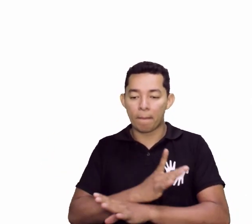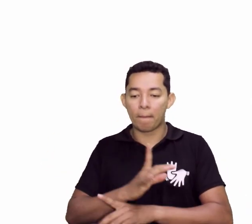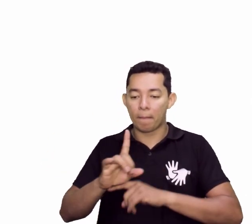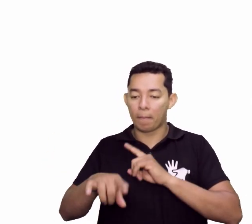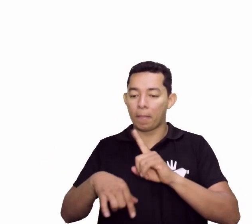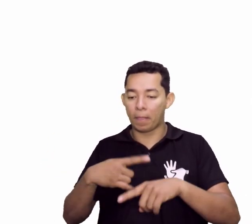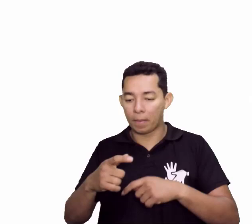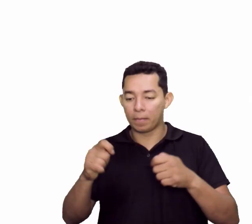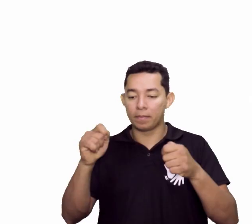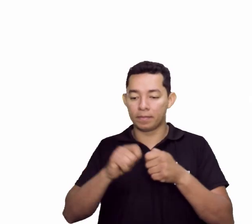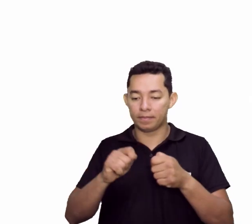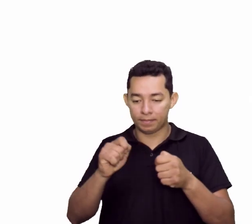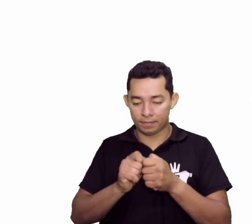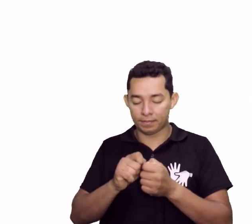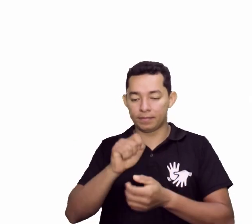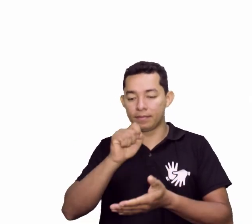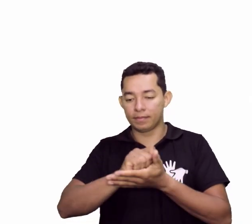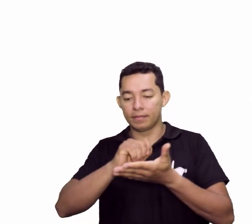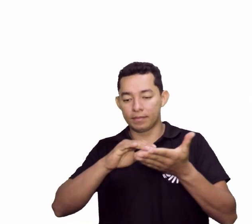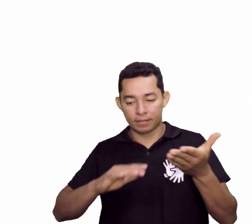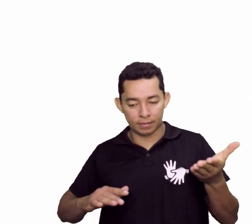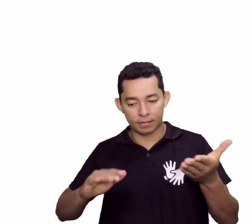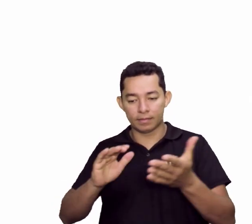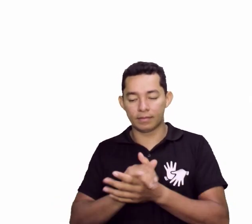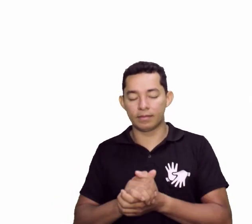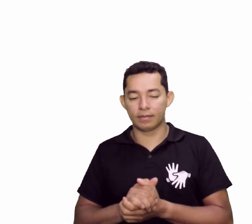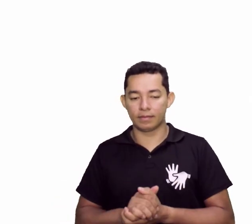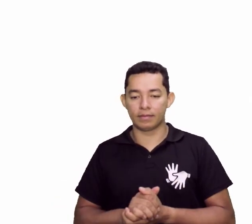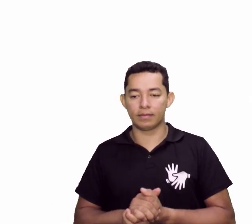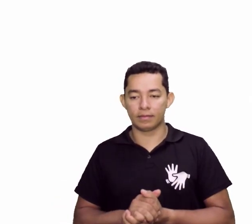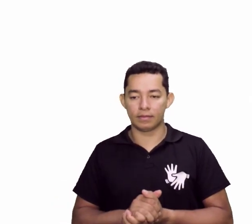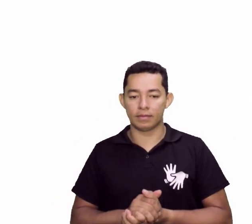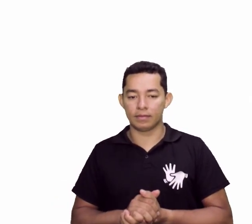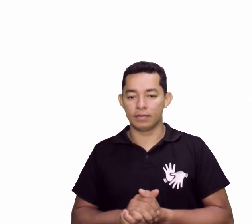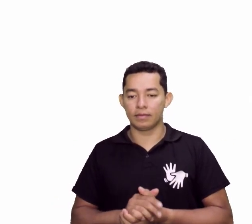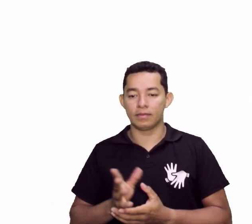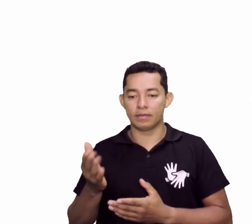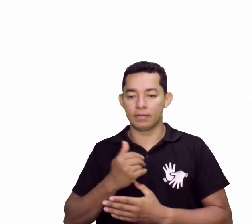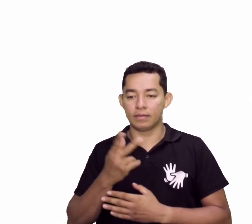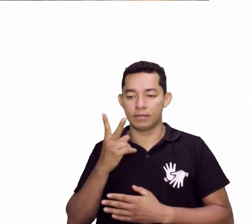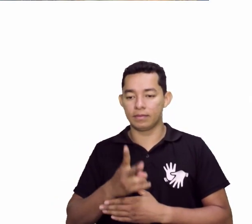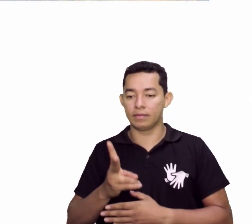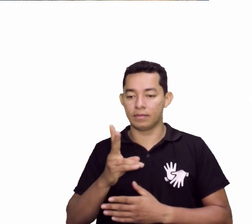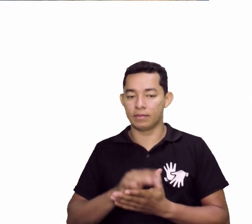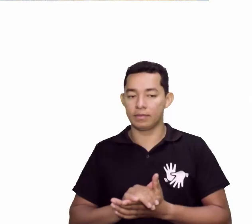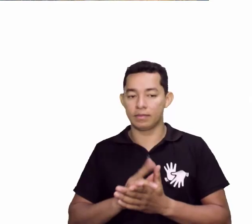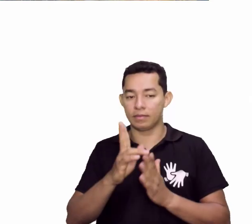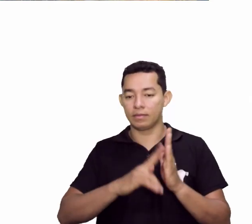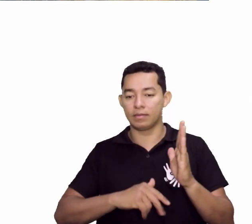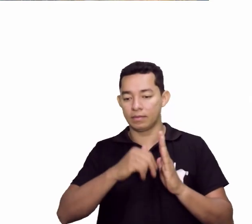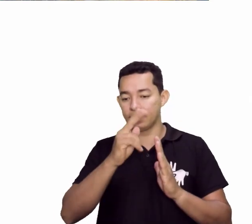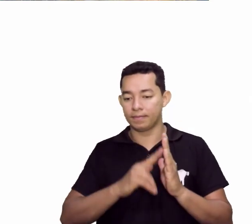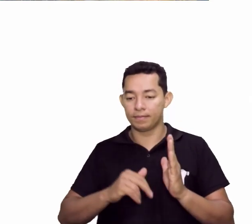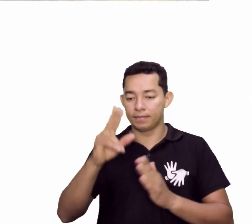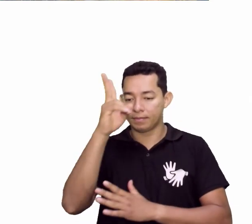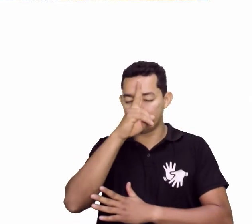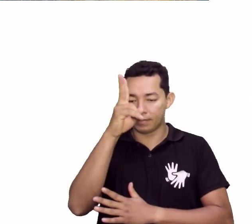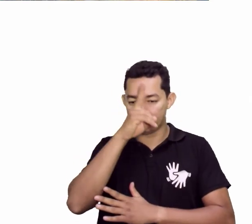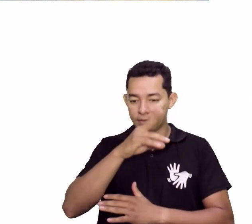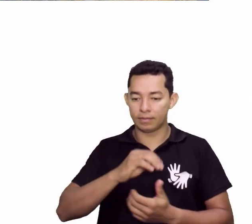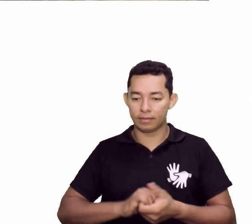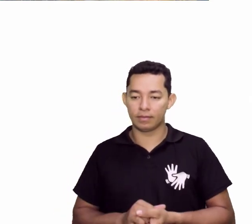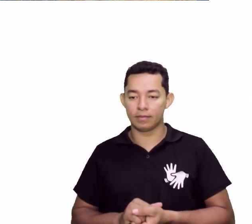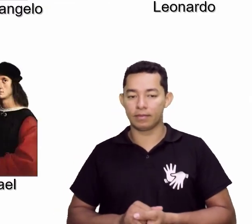depois fazer uma certa atividade aí. Mas vamos lá. Olha só, a pintura histórica, tá